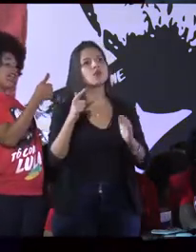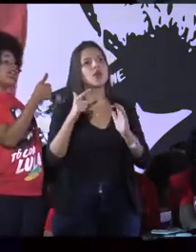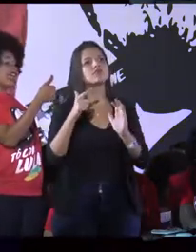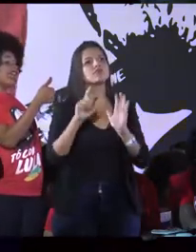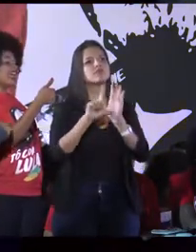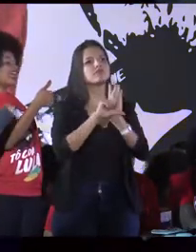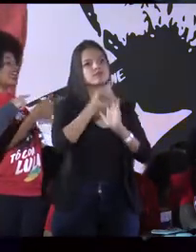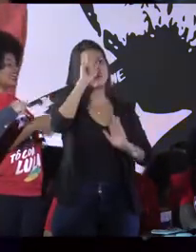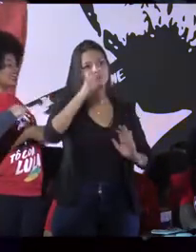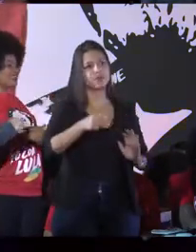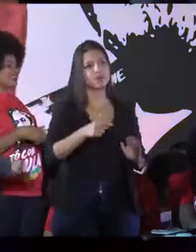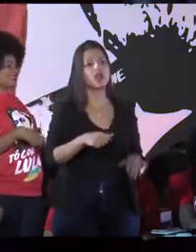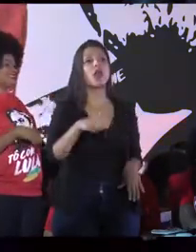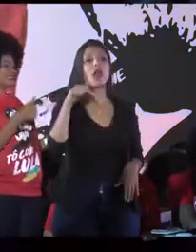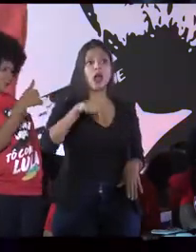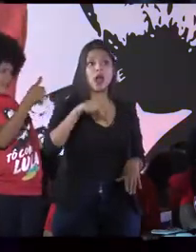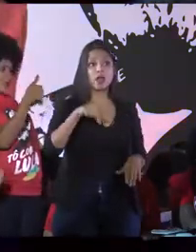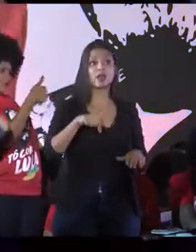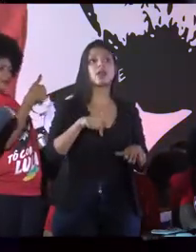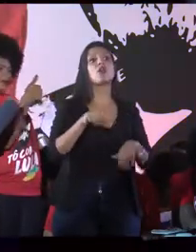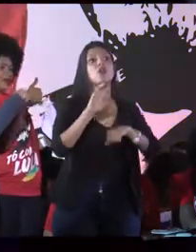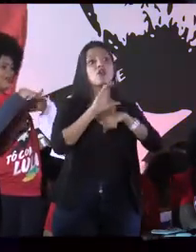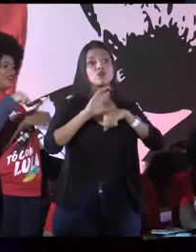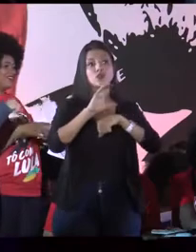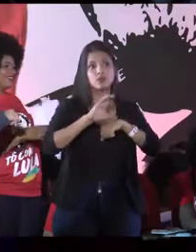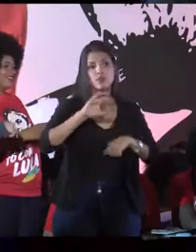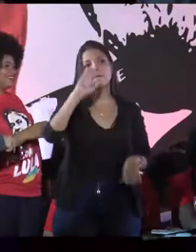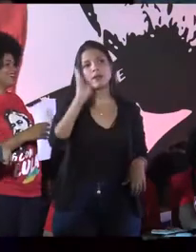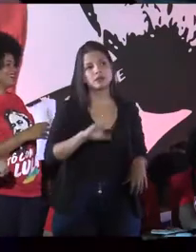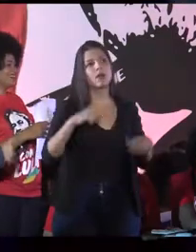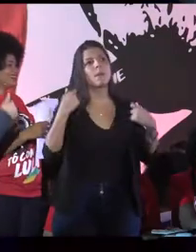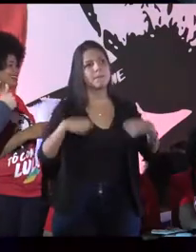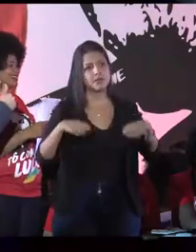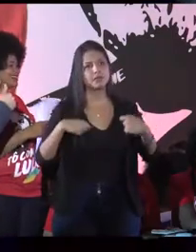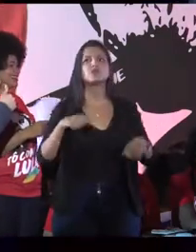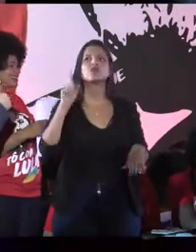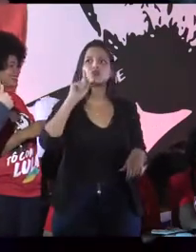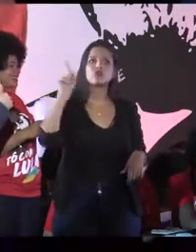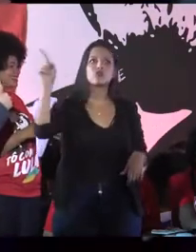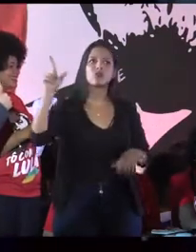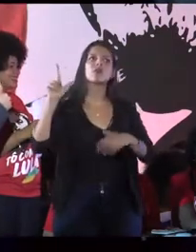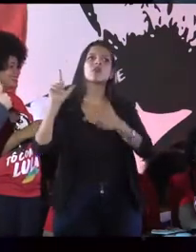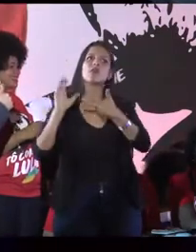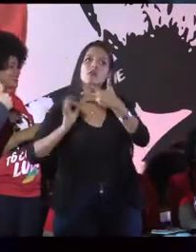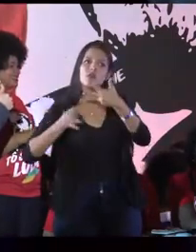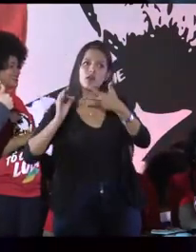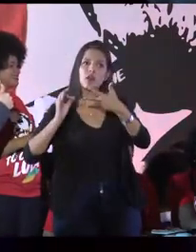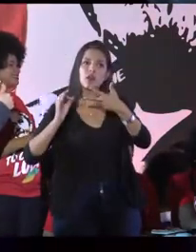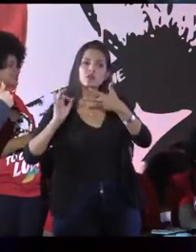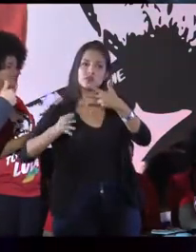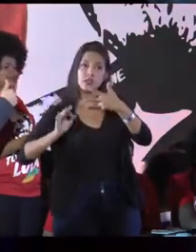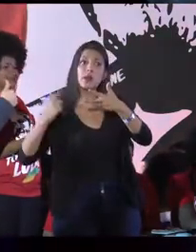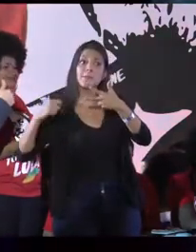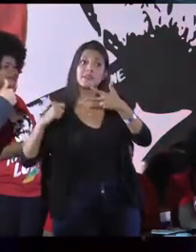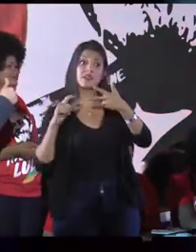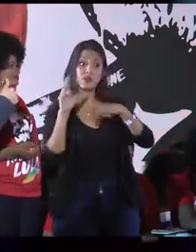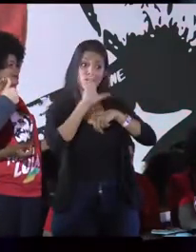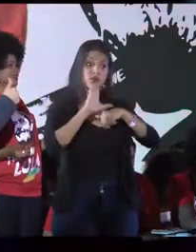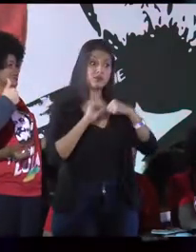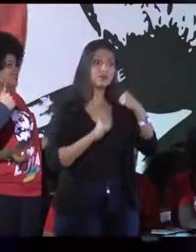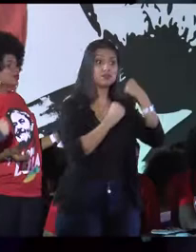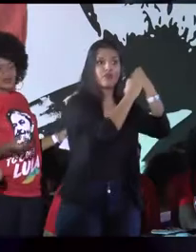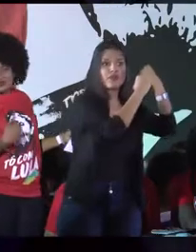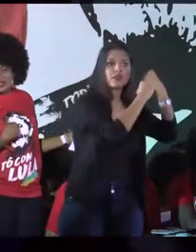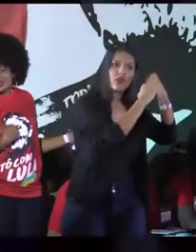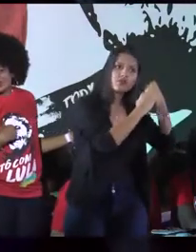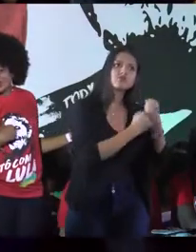brasileira vai sendo interpretada cotidianamente pelo judiciário que deveria defendê-la e garantir a